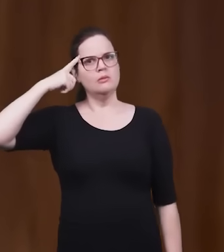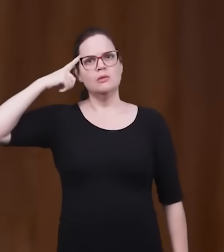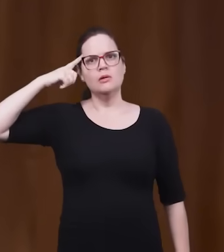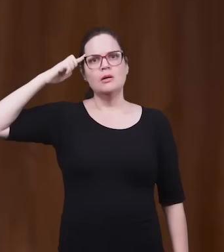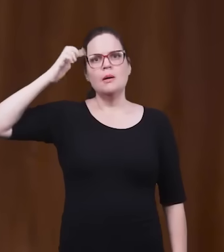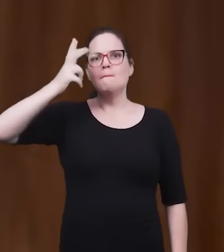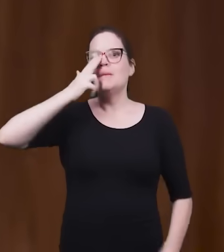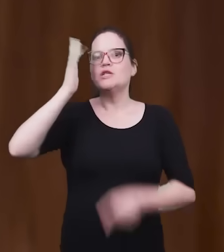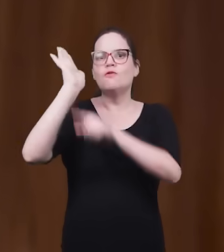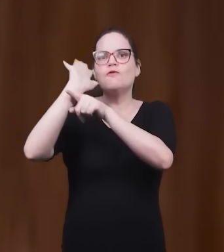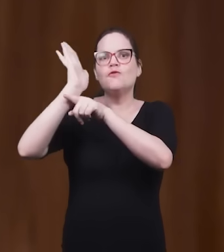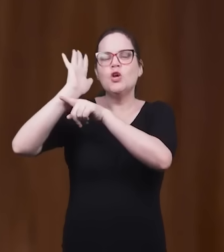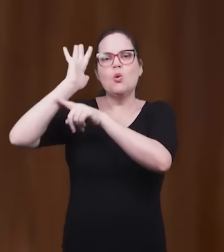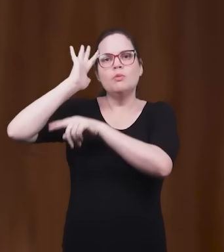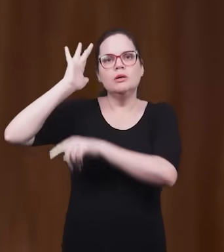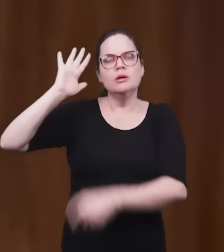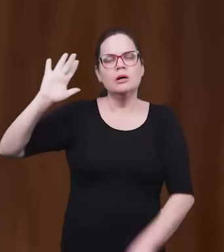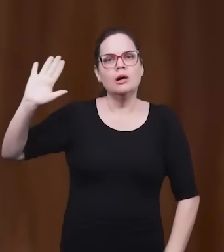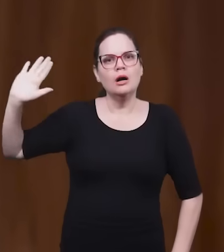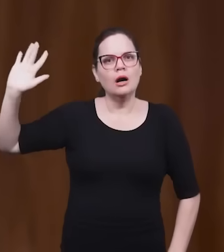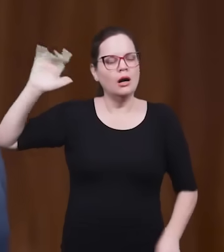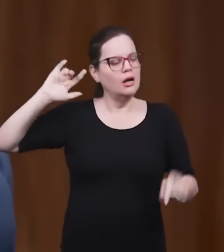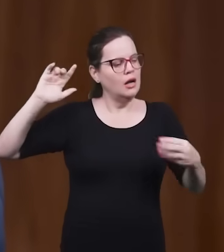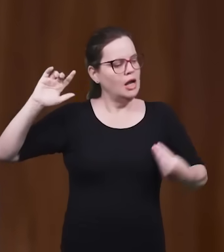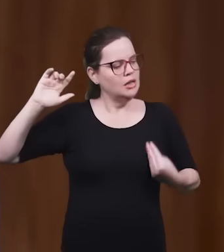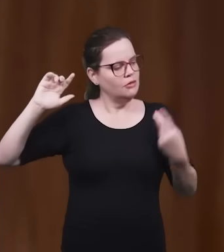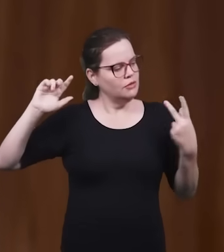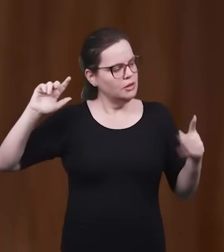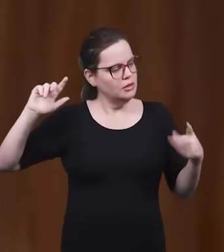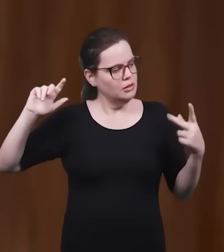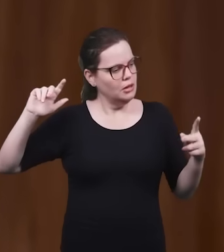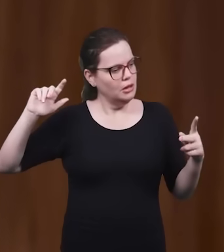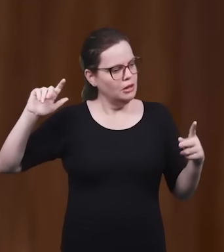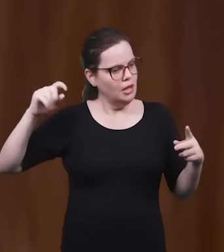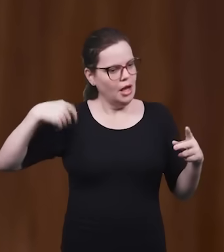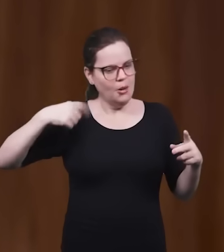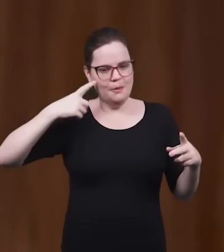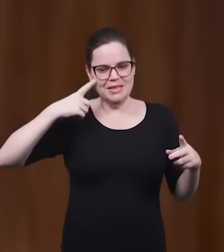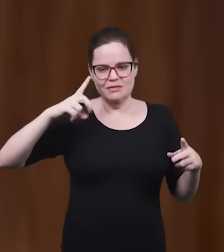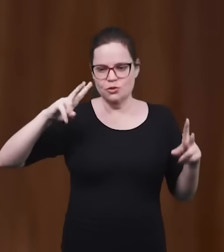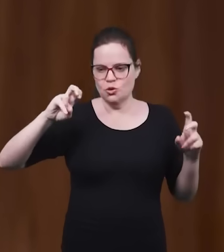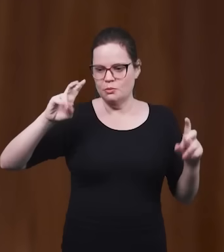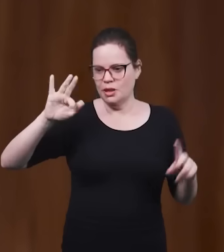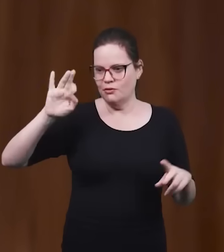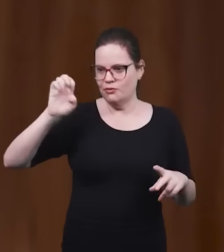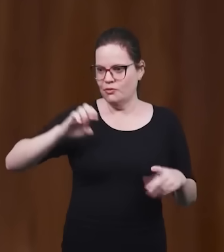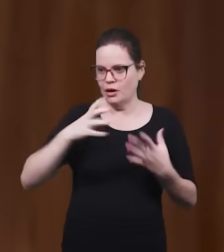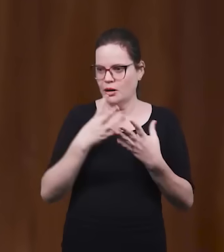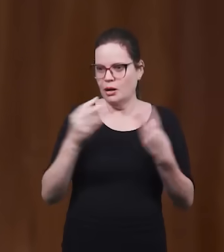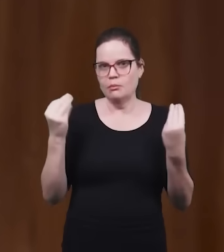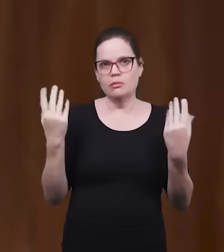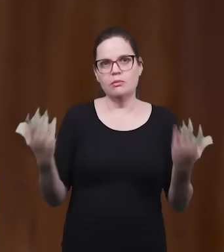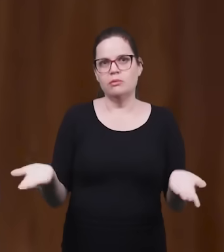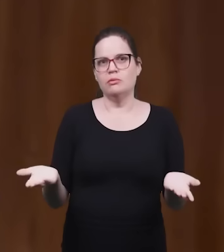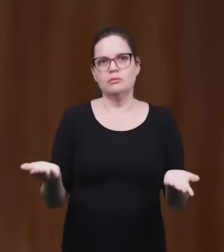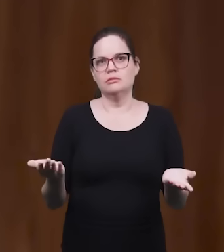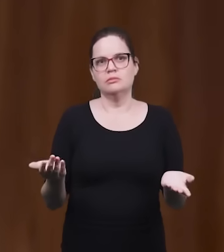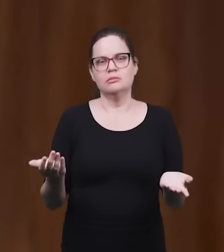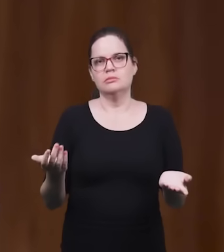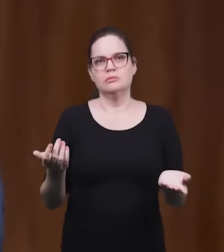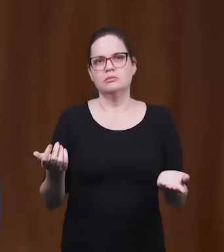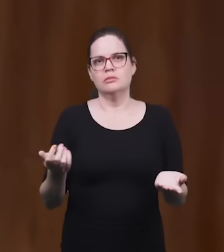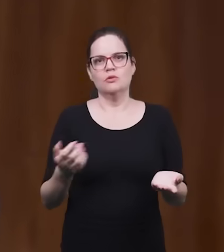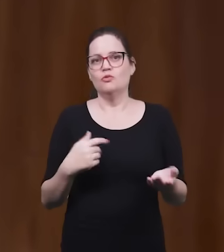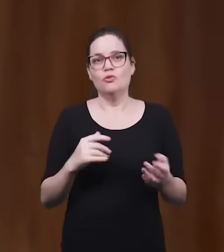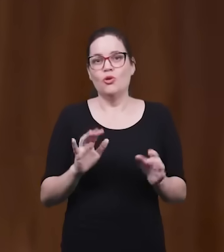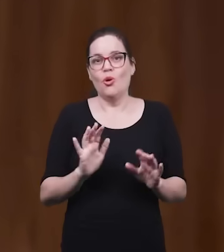homem. Rapaz, aquele gesto, aquilo que eu achava de fé que eu tinha, desapareceu, pô, foi embora. Pô. Meu